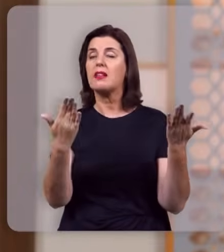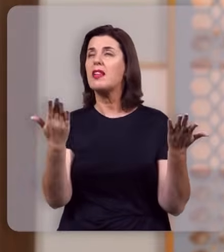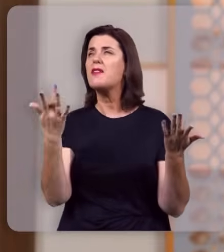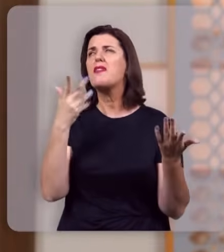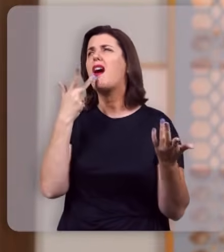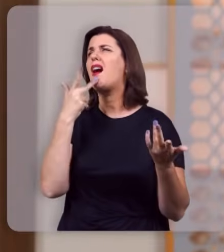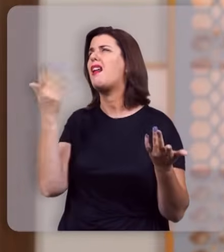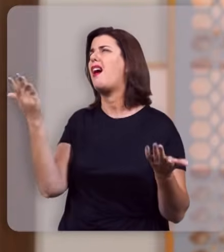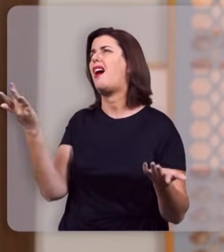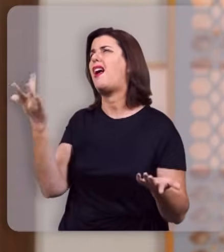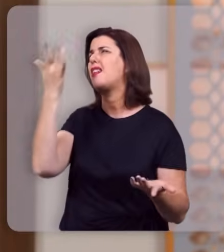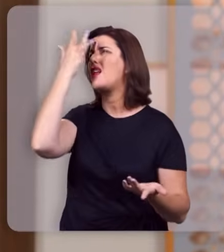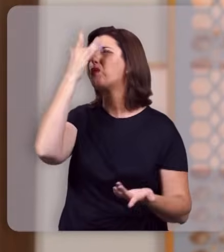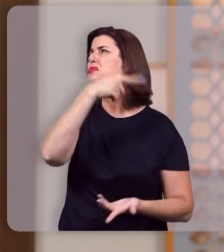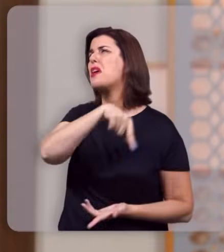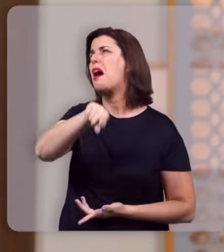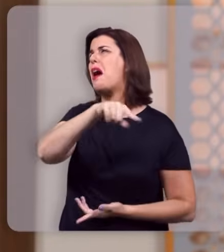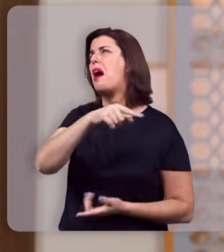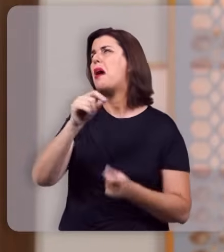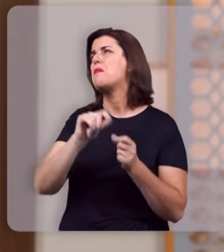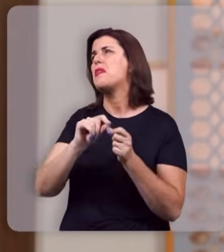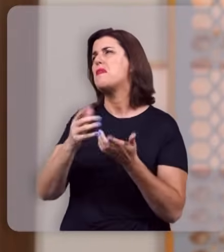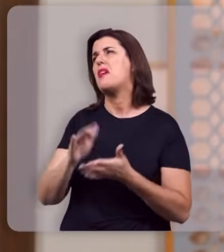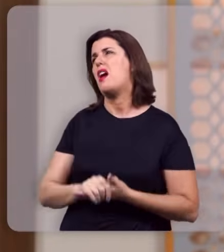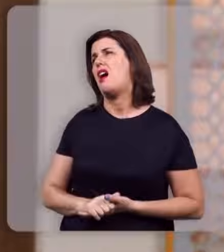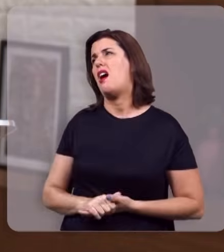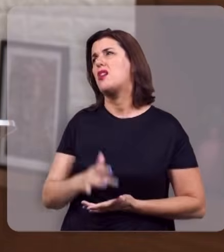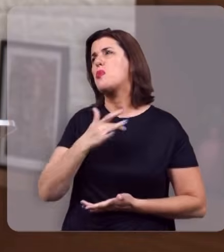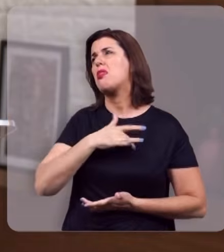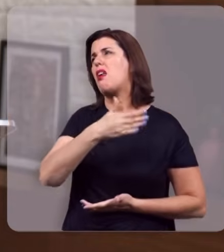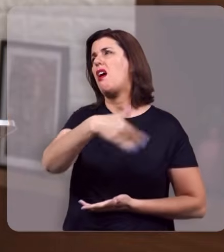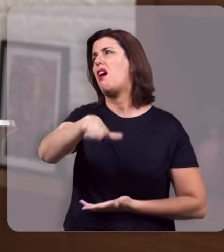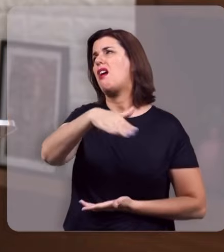delas, dizendo: eles não sabem o que fazem.